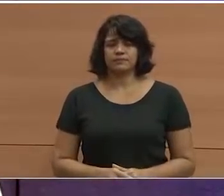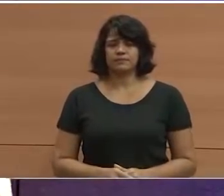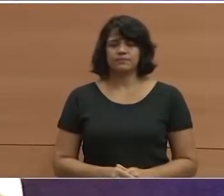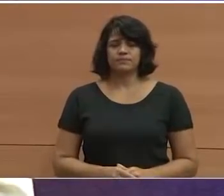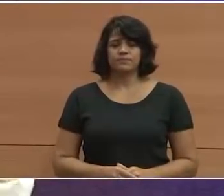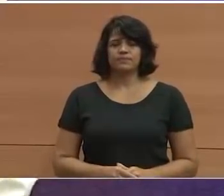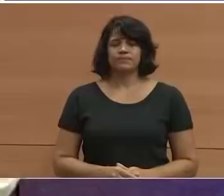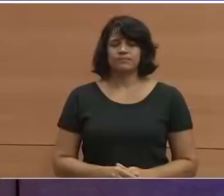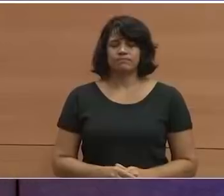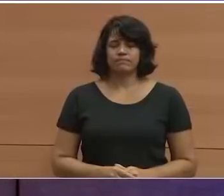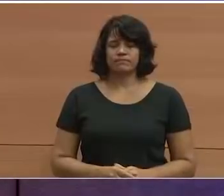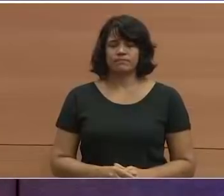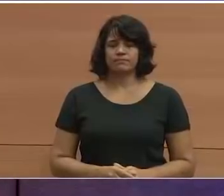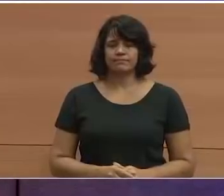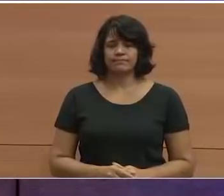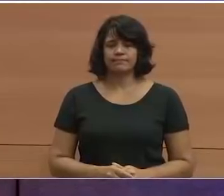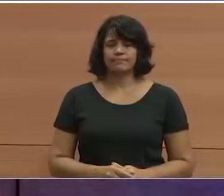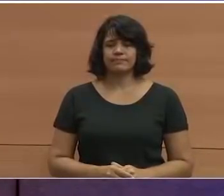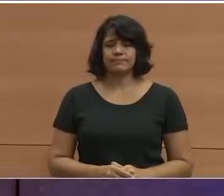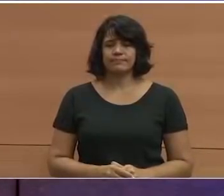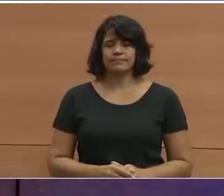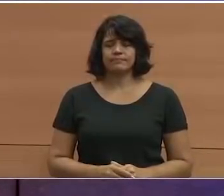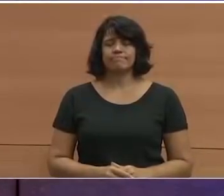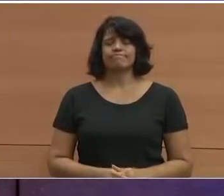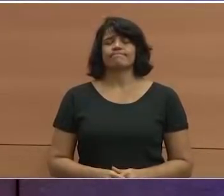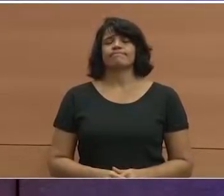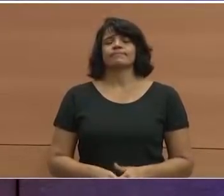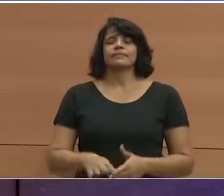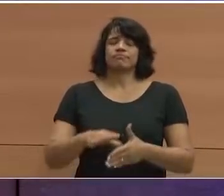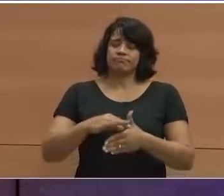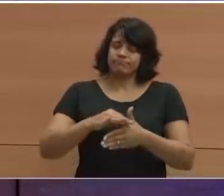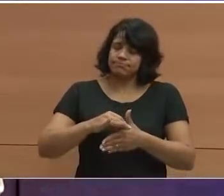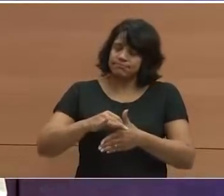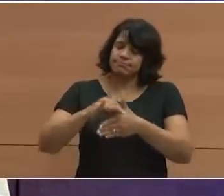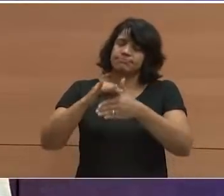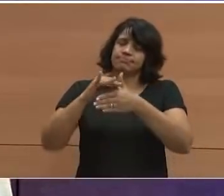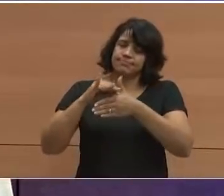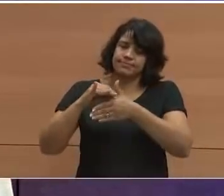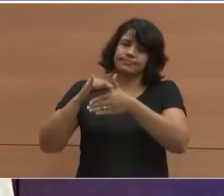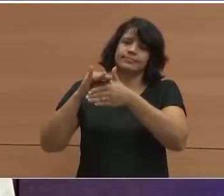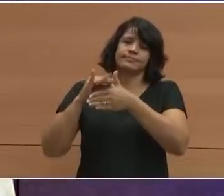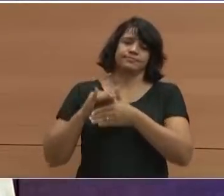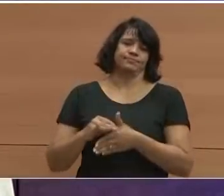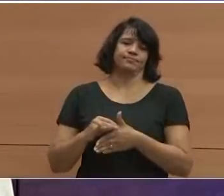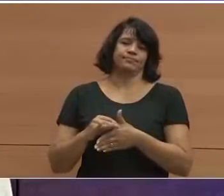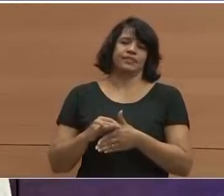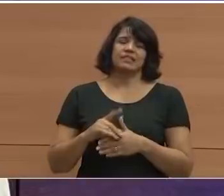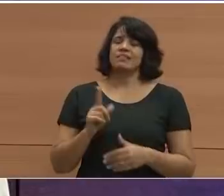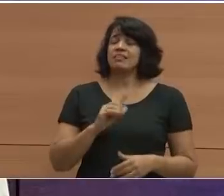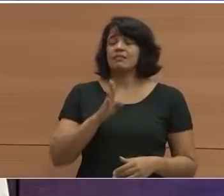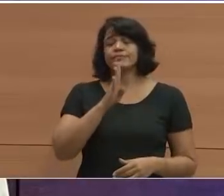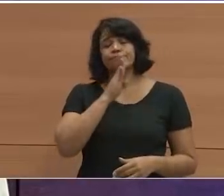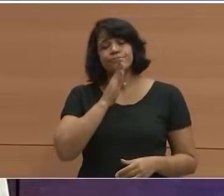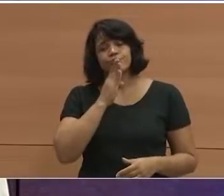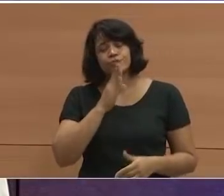É justamente essa questão. Dá uma olhada no